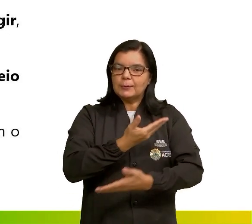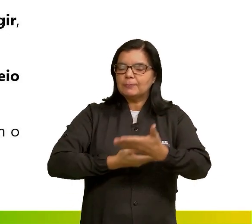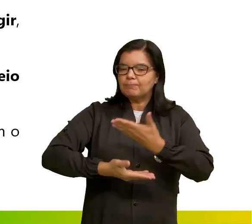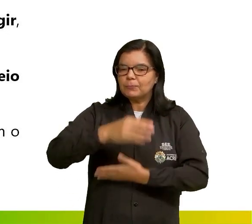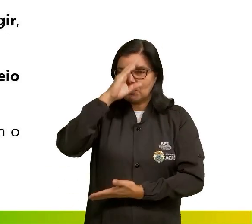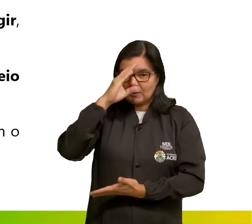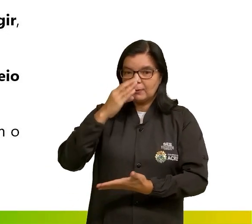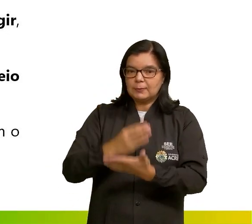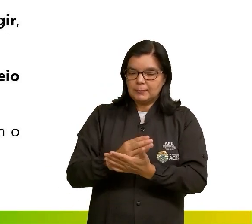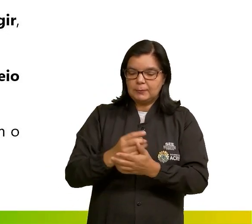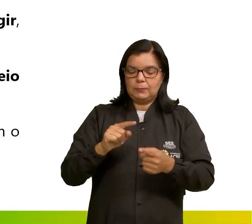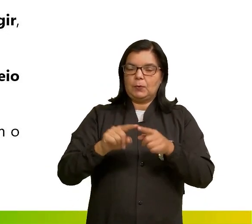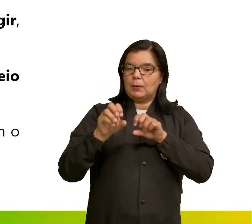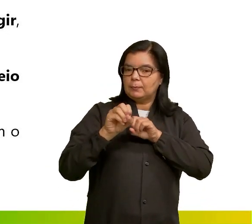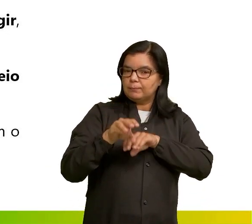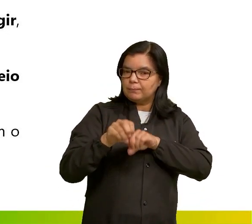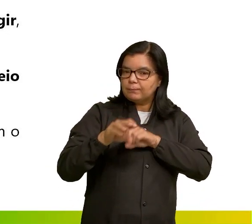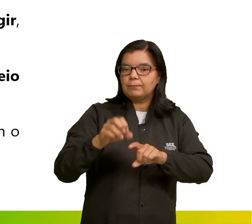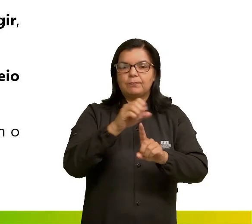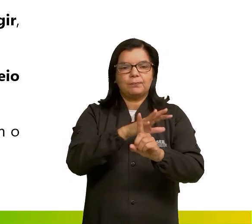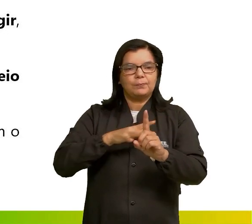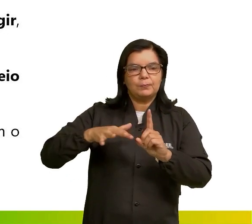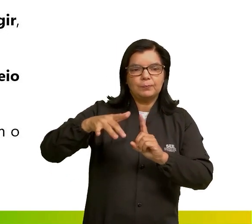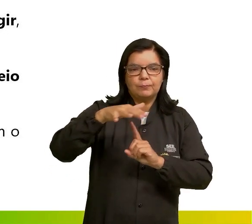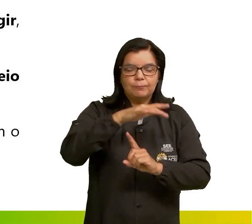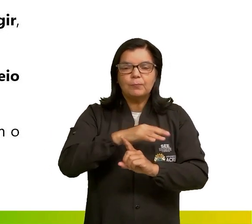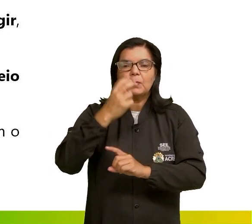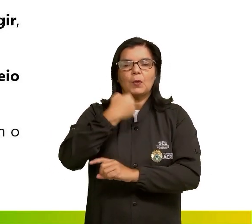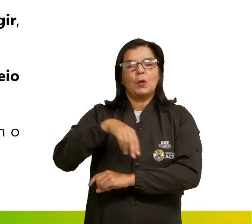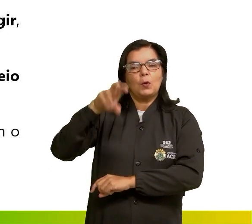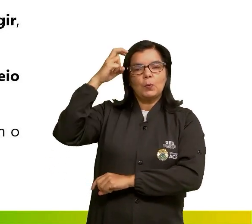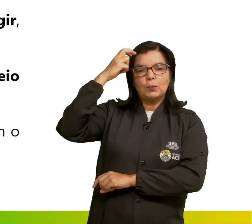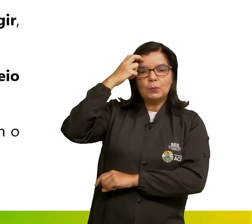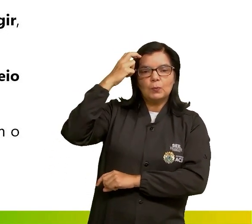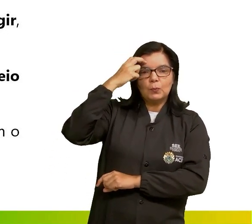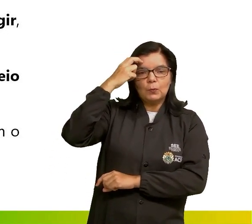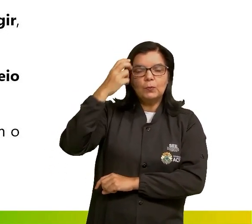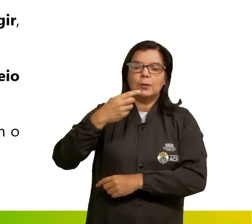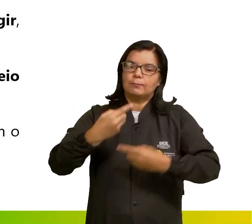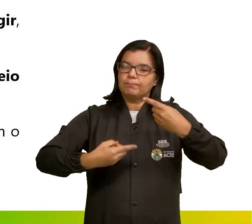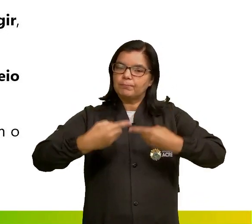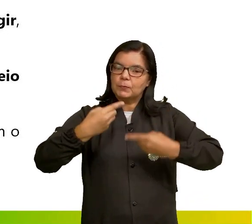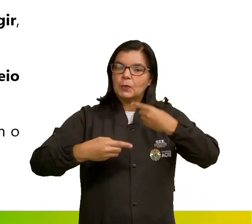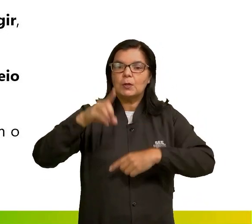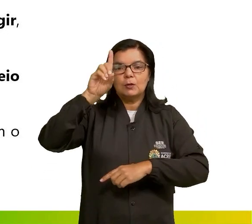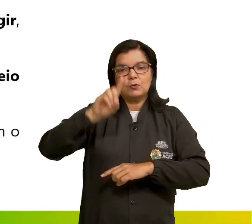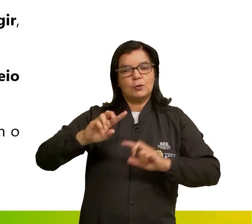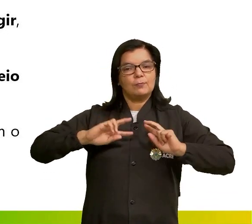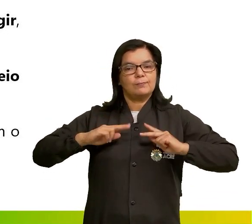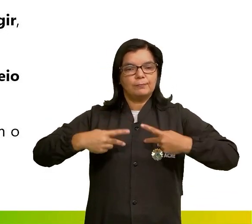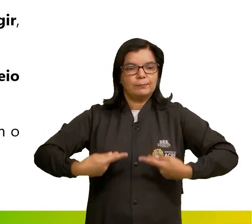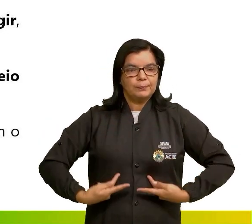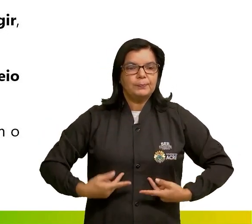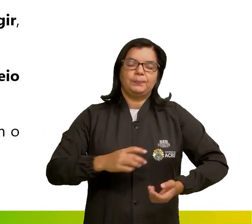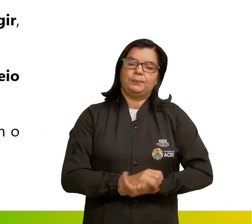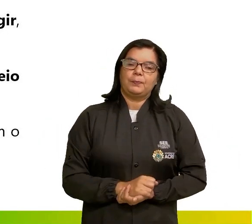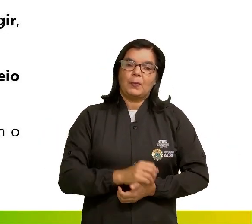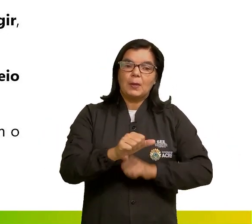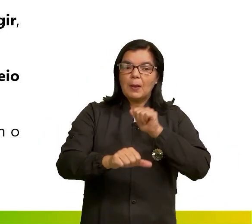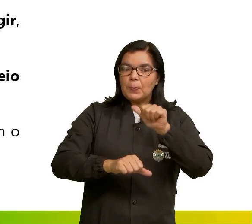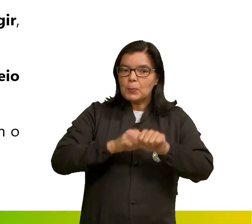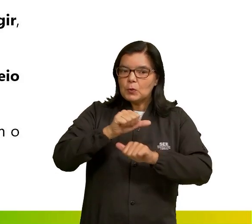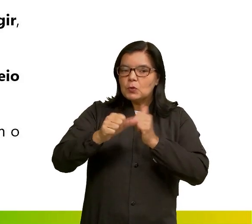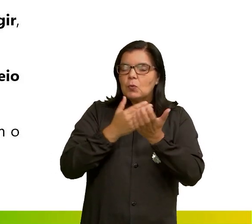que acredita: educação, meio ambiente, cultura, política, direitos humanos. E